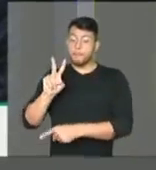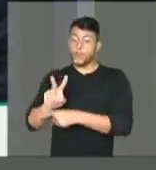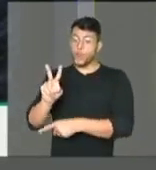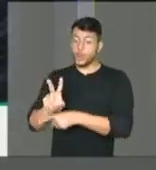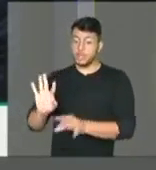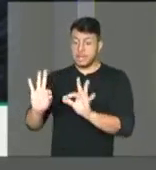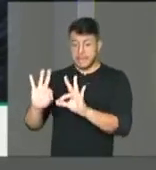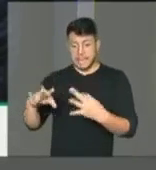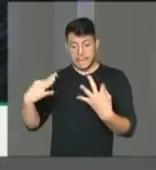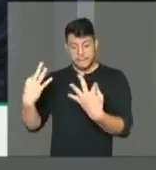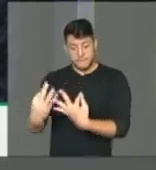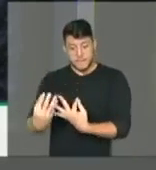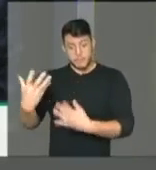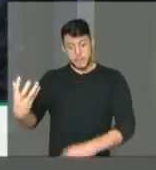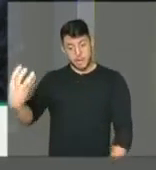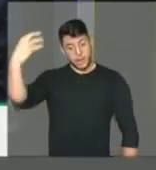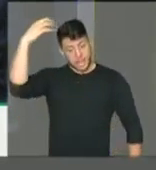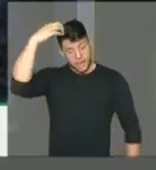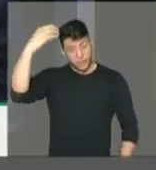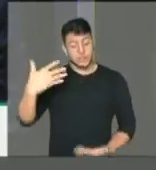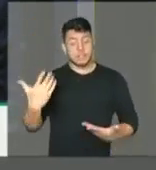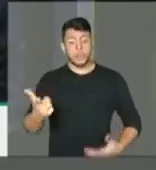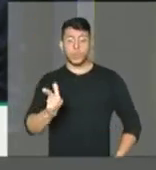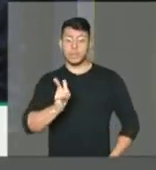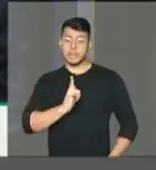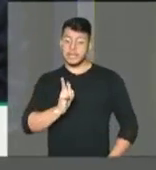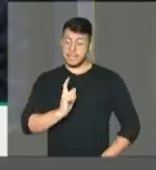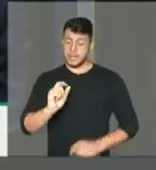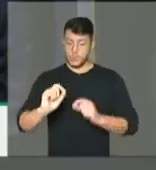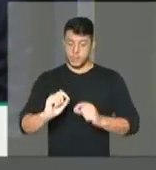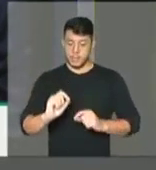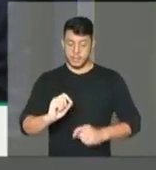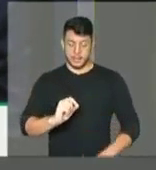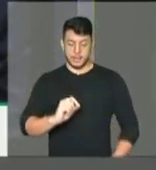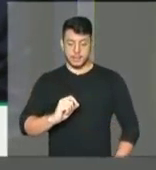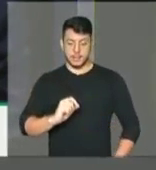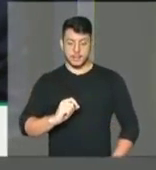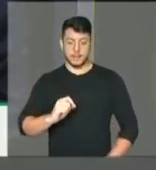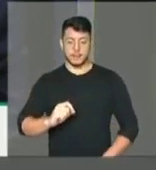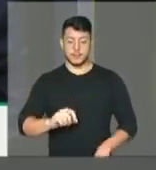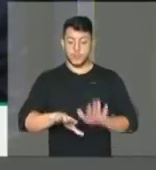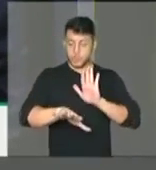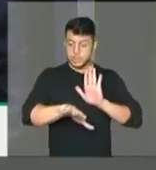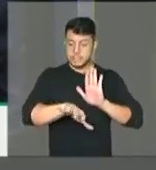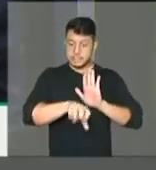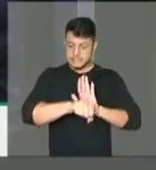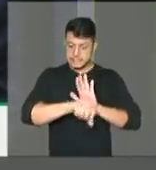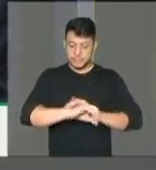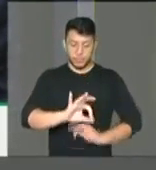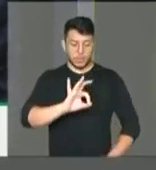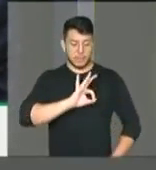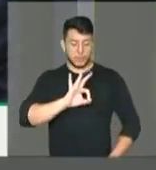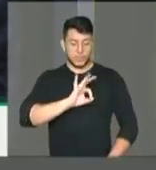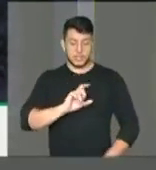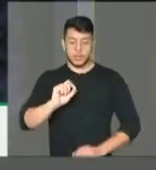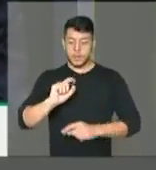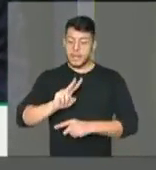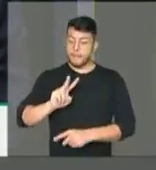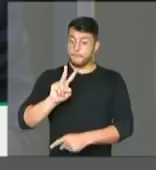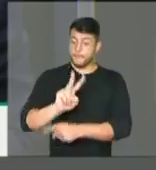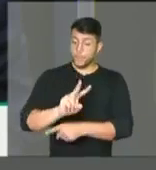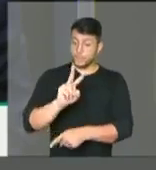essa é a lógica do techno símbolo da polícia do rio tem um ramo de café tem o ramo da cana é protegendo a propriedade